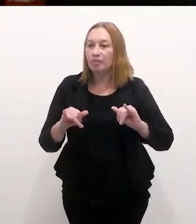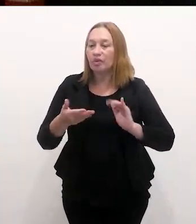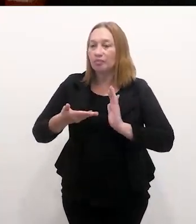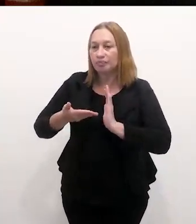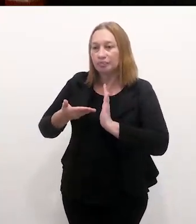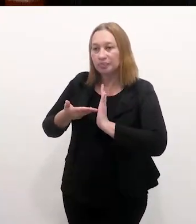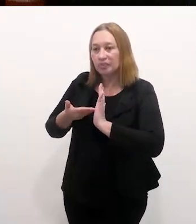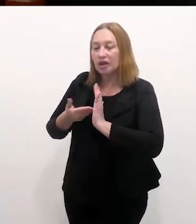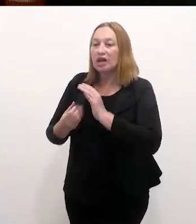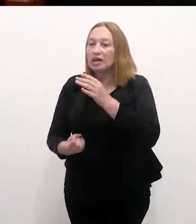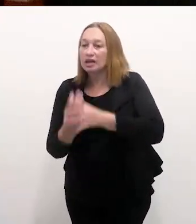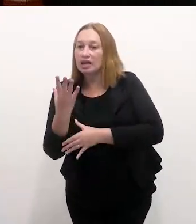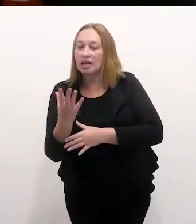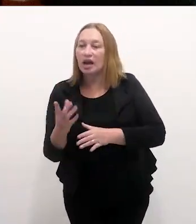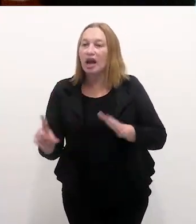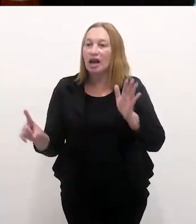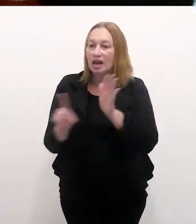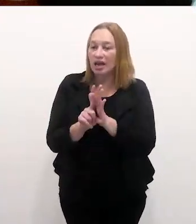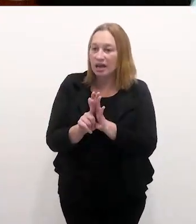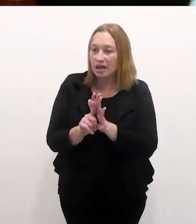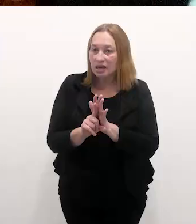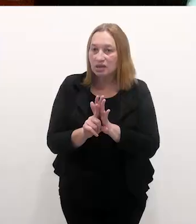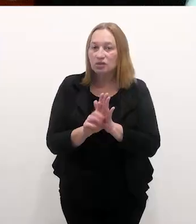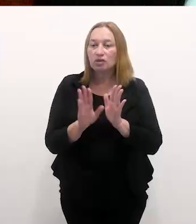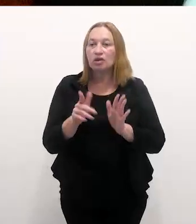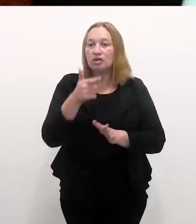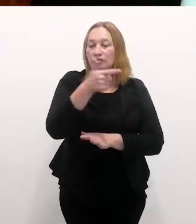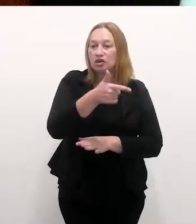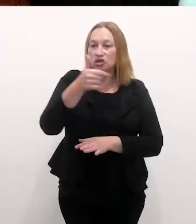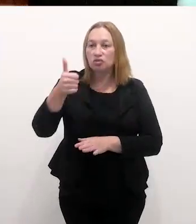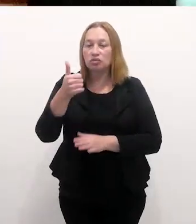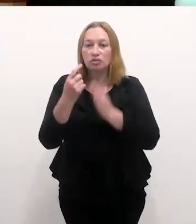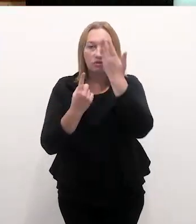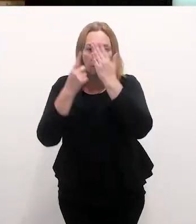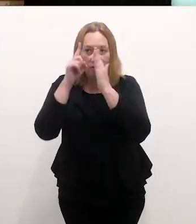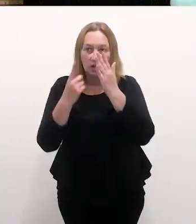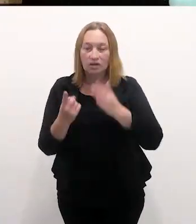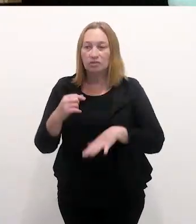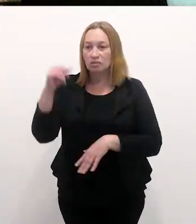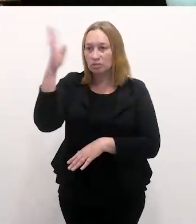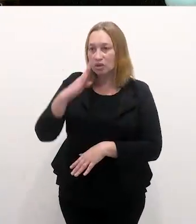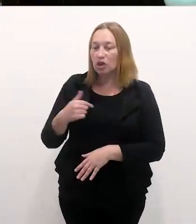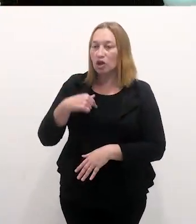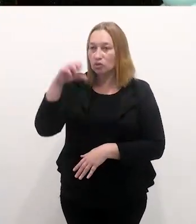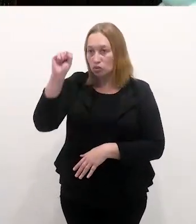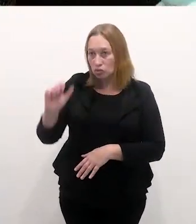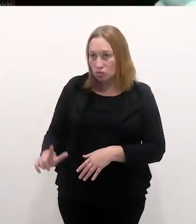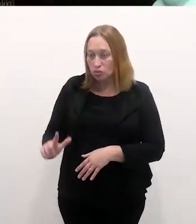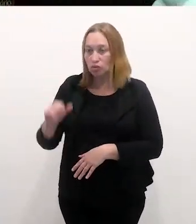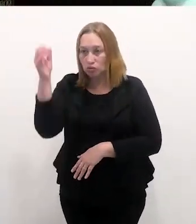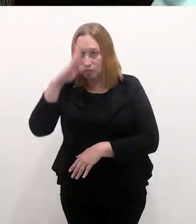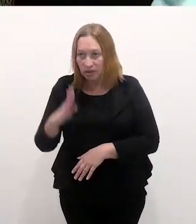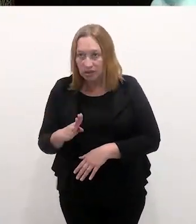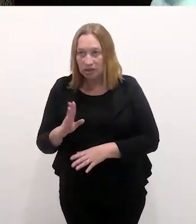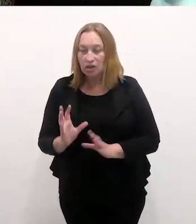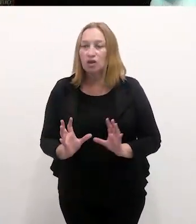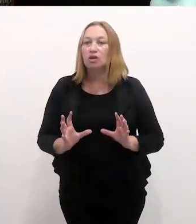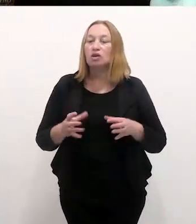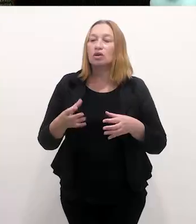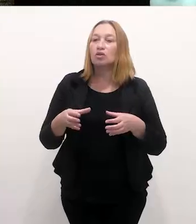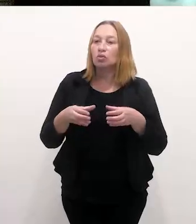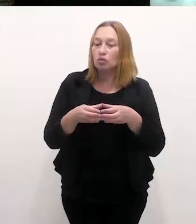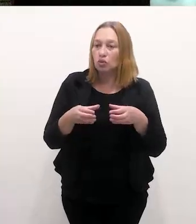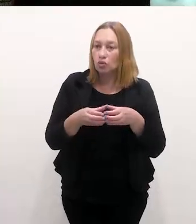Senado Federal faz a lei e que conforma hoje o 21 de fevereiro para o Brasil. Eu sou do sul do Brasil, da